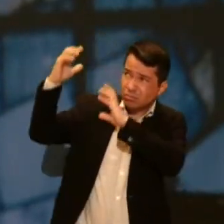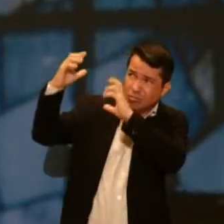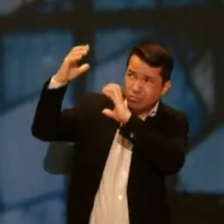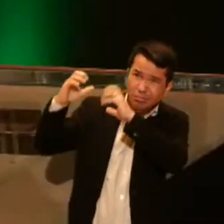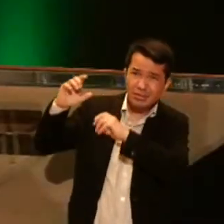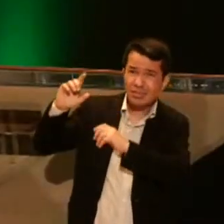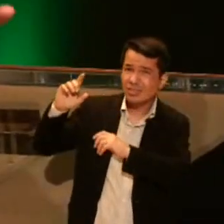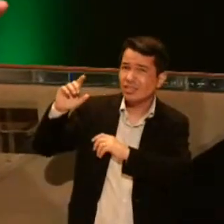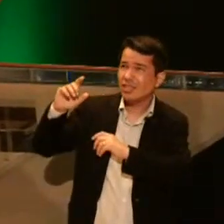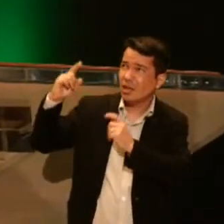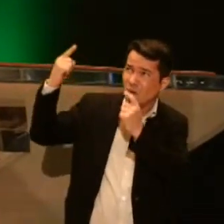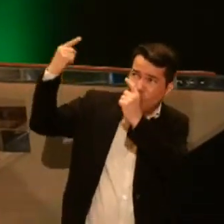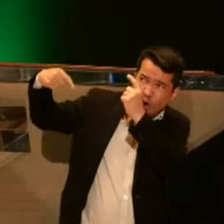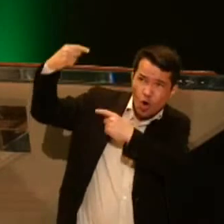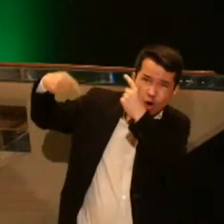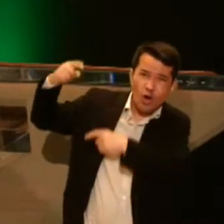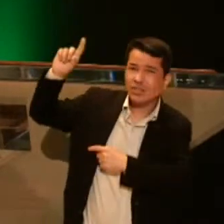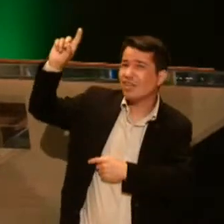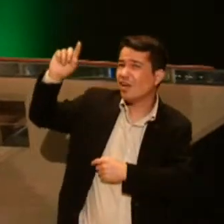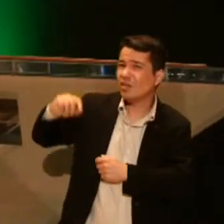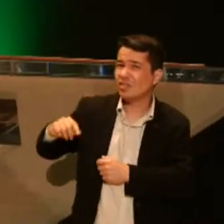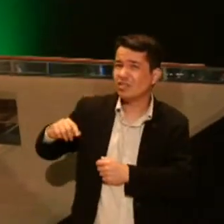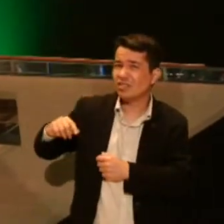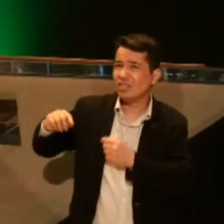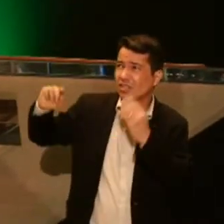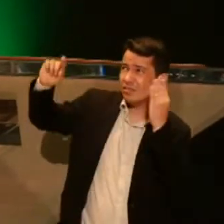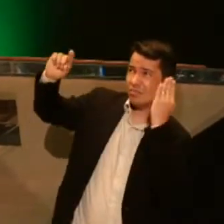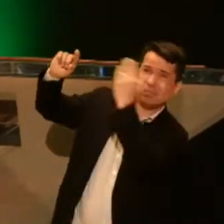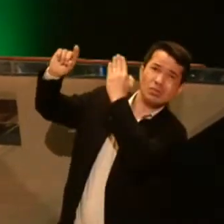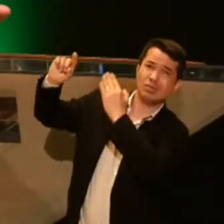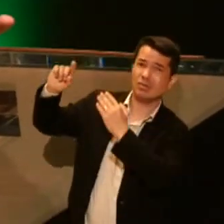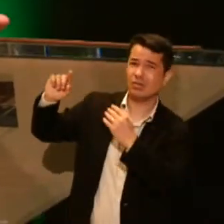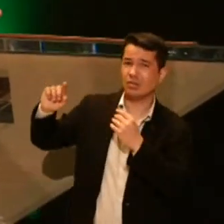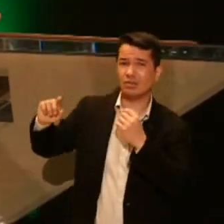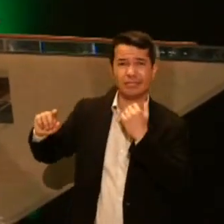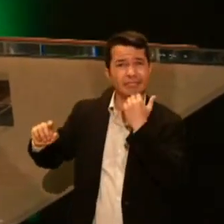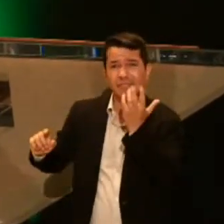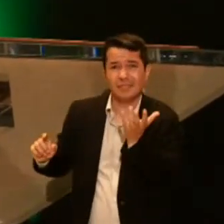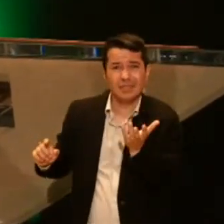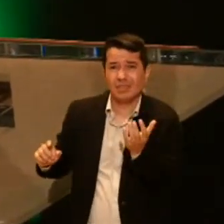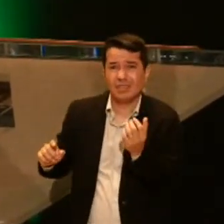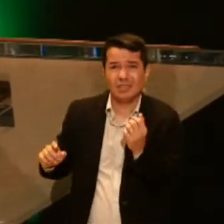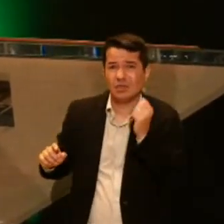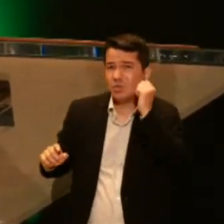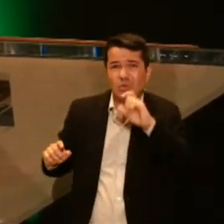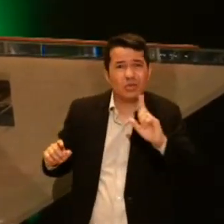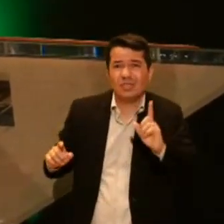tem como vencer, as marcas vão ficar na nossa própria vida.